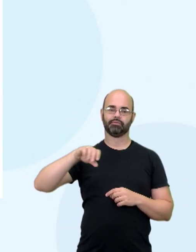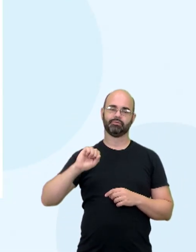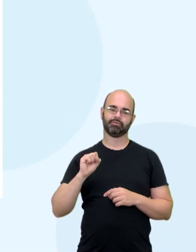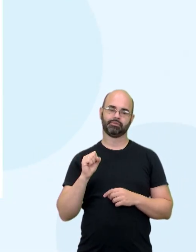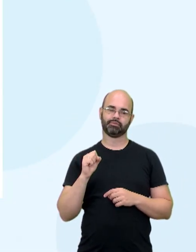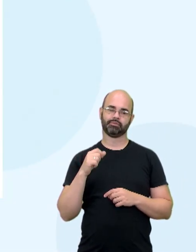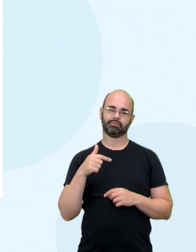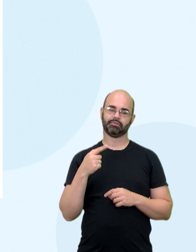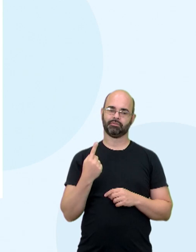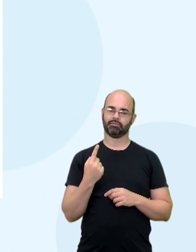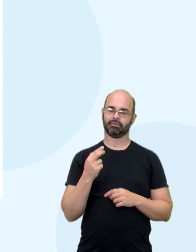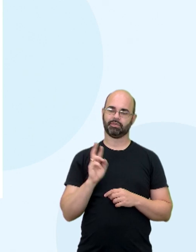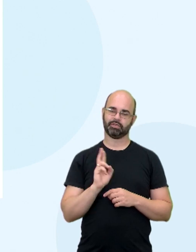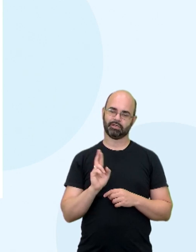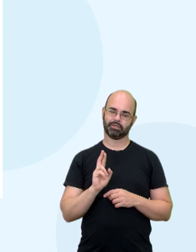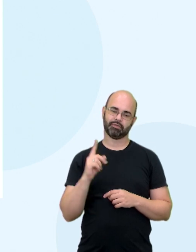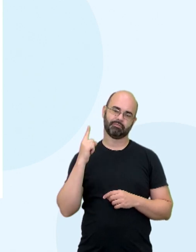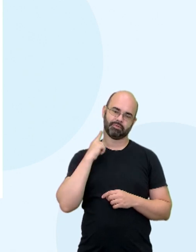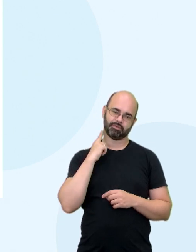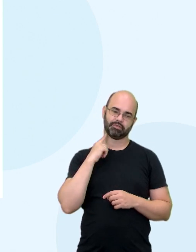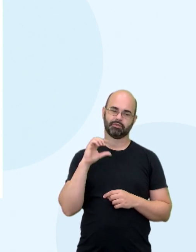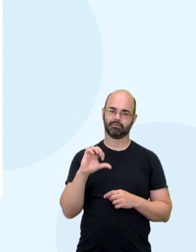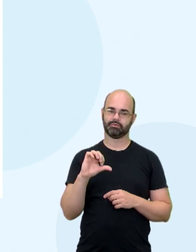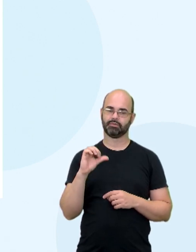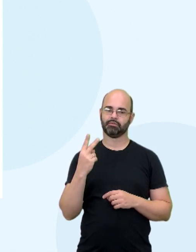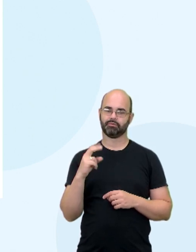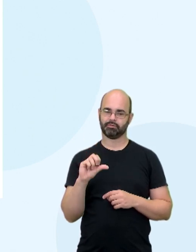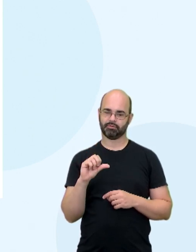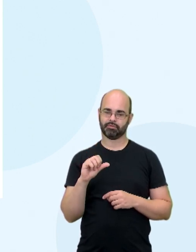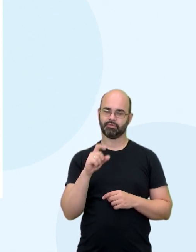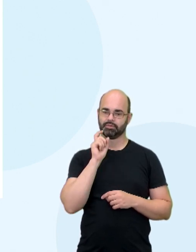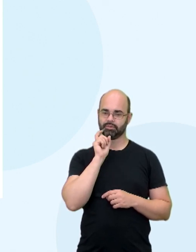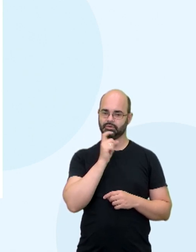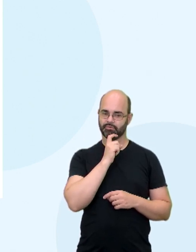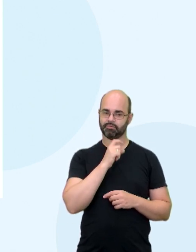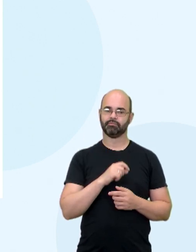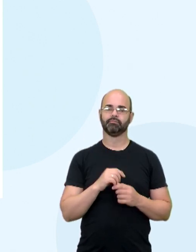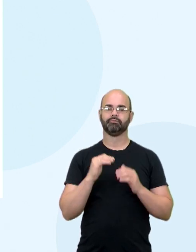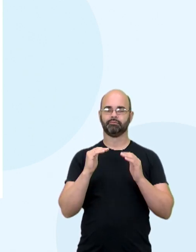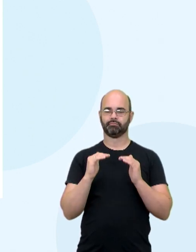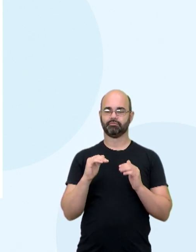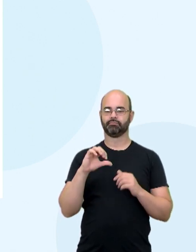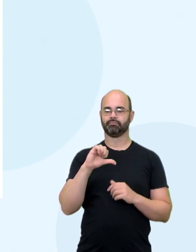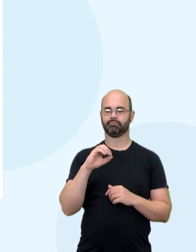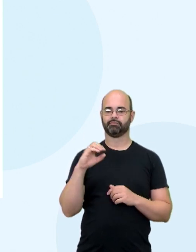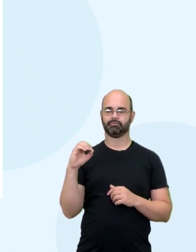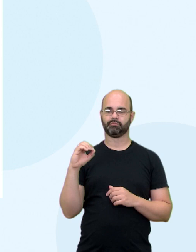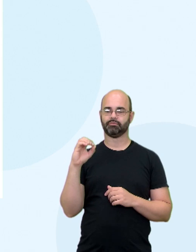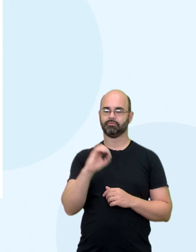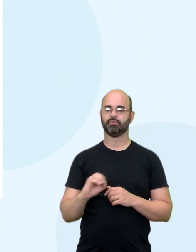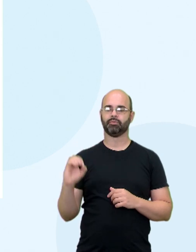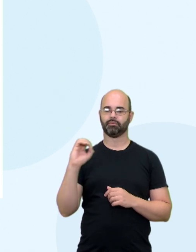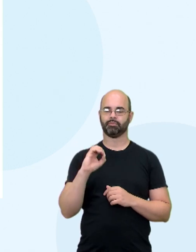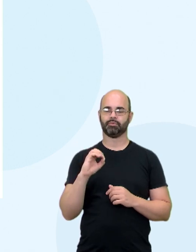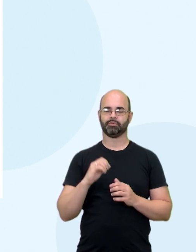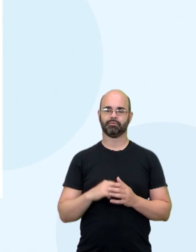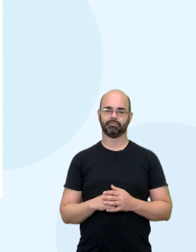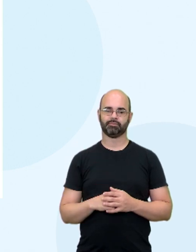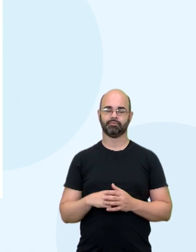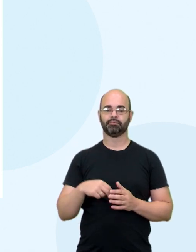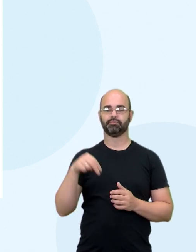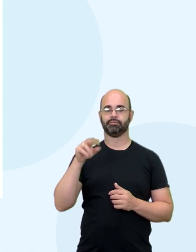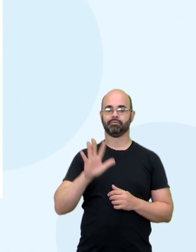871 em maio, 929 em setembro e cai para 900 em outubro. O